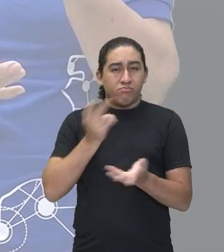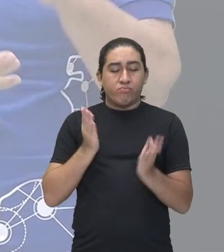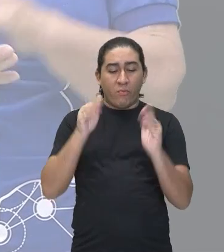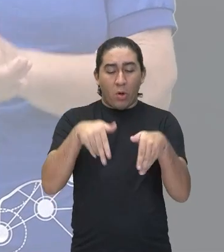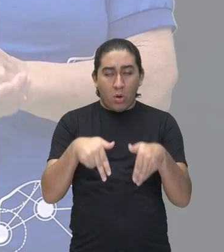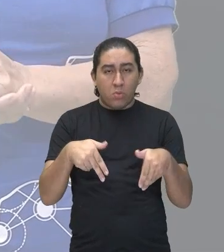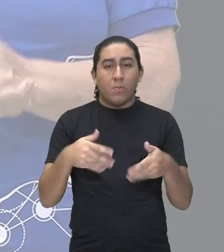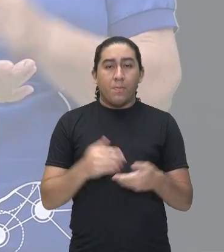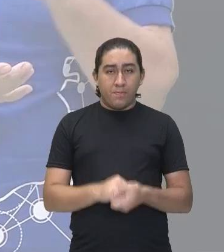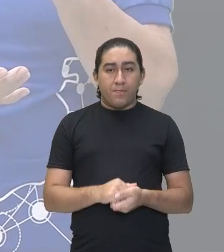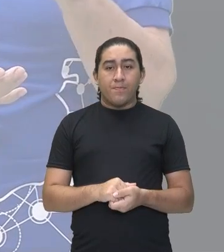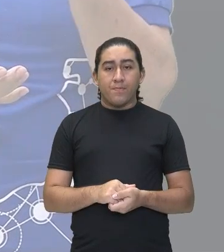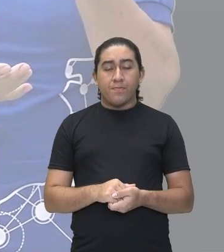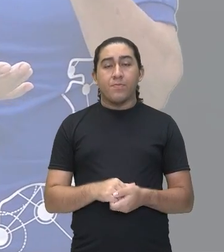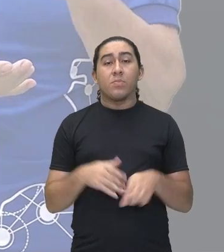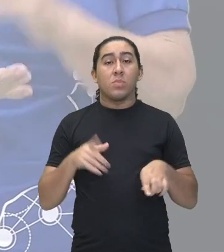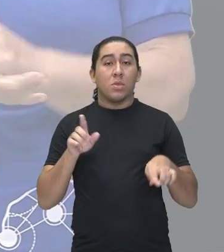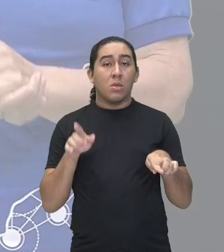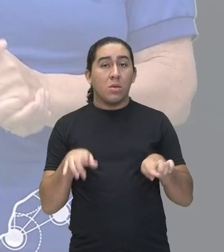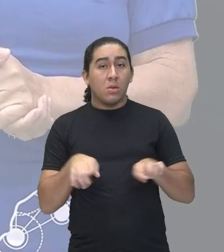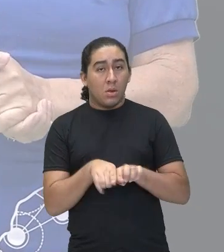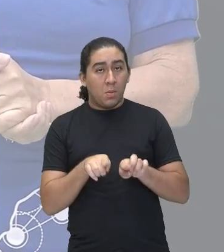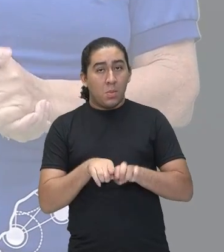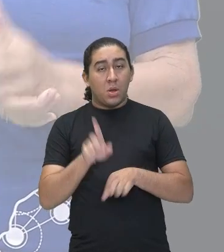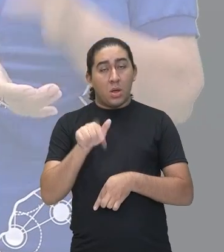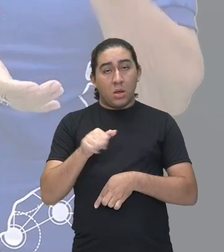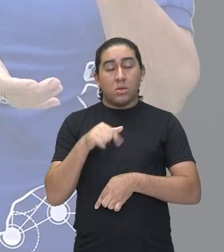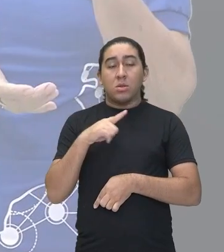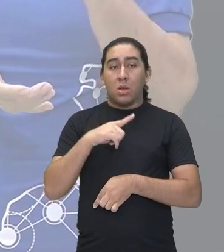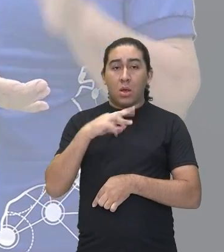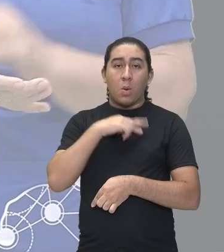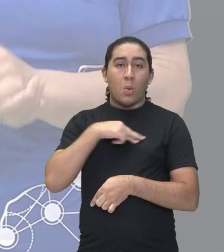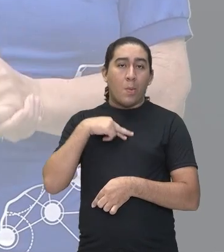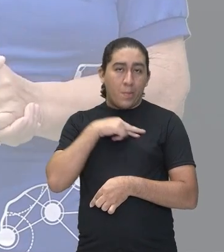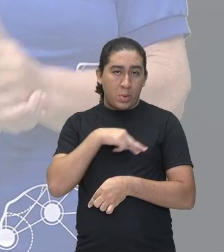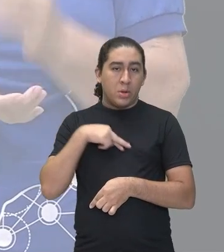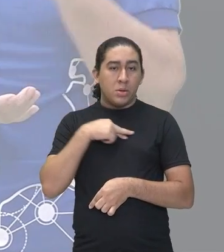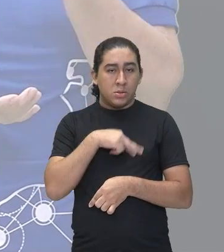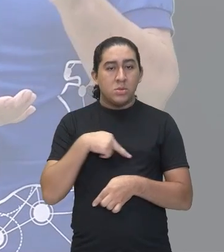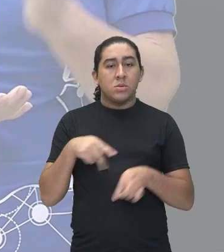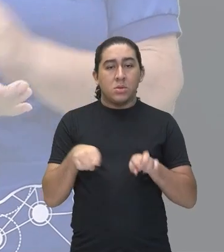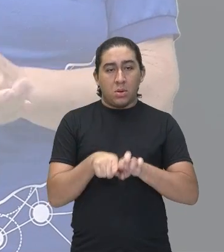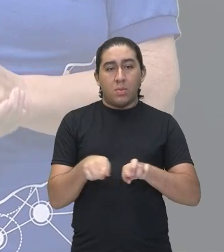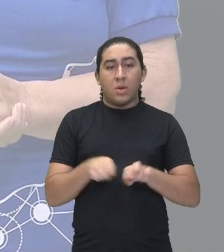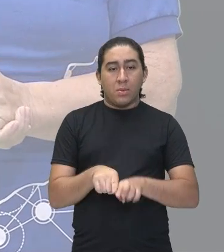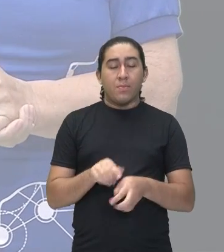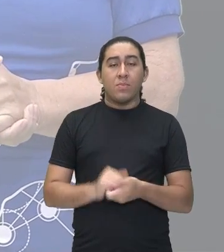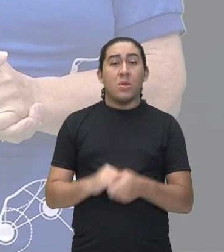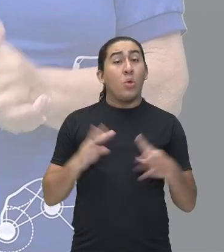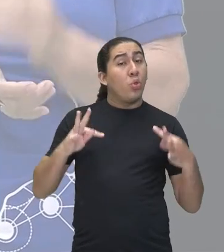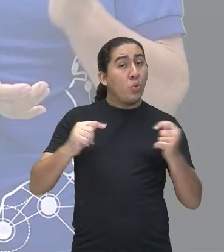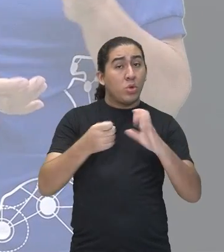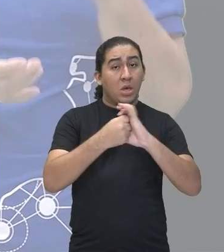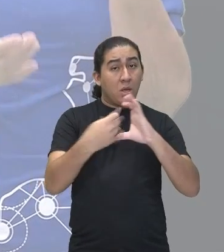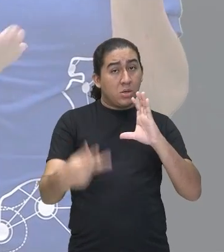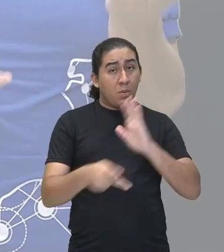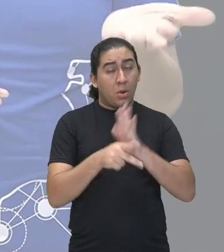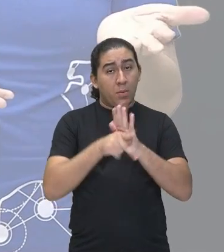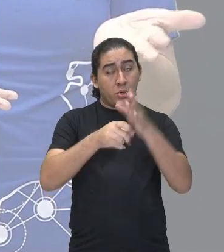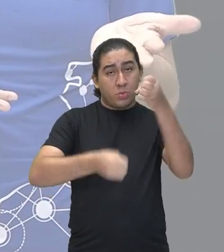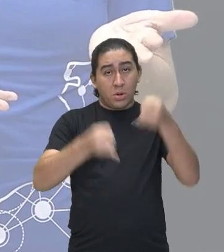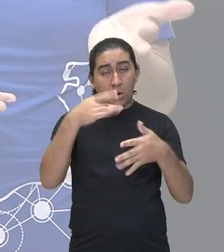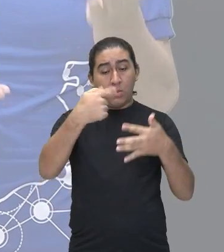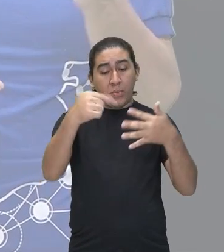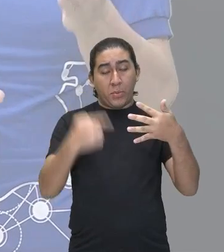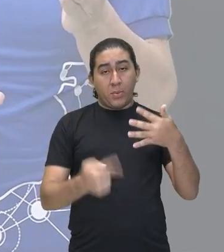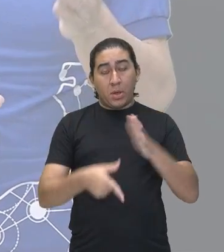Então vemos que é uma obra que tem romantismo, tem o bucolismo, o pastorialismo e a descrição